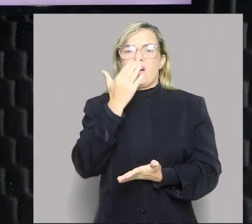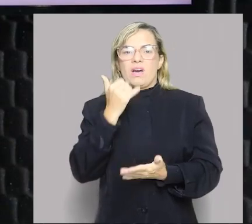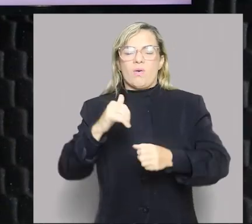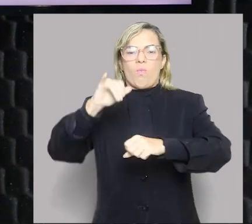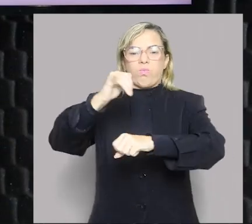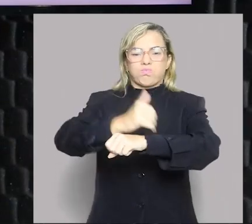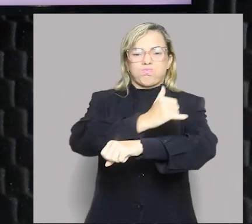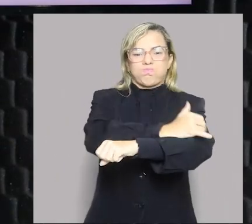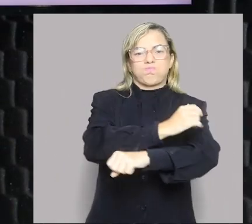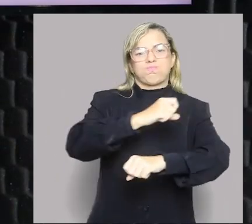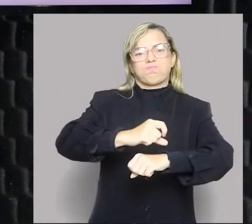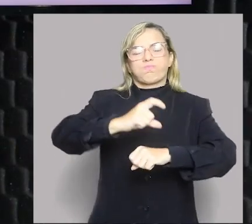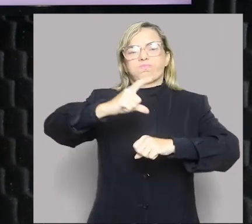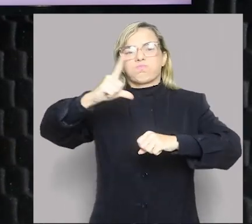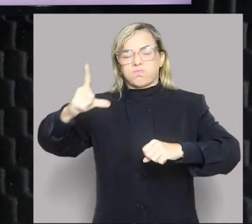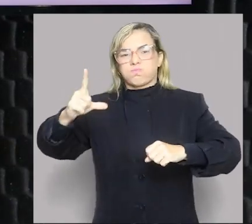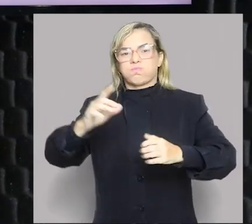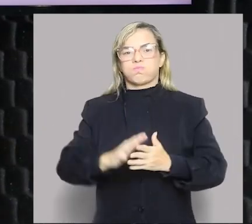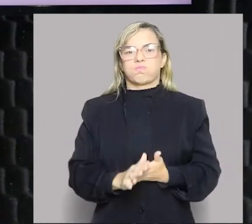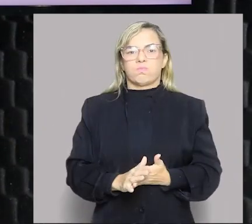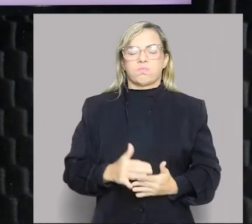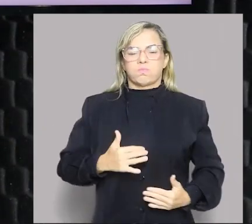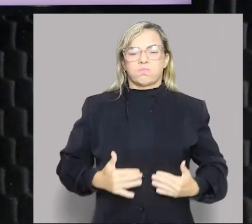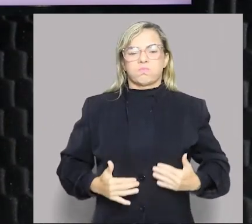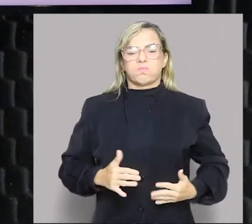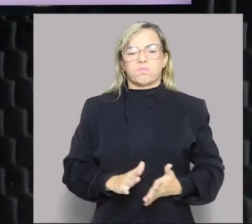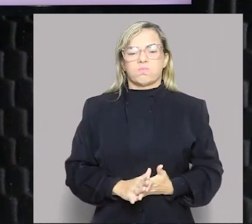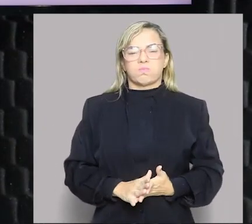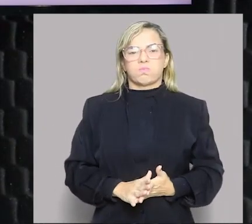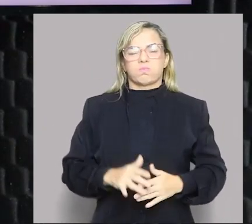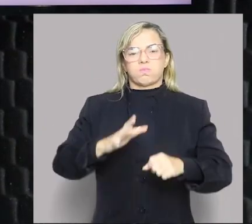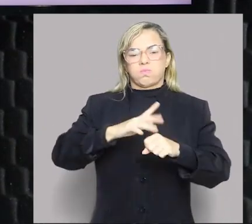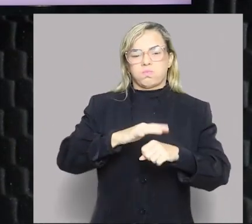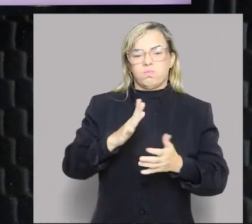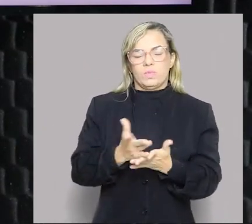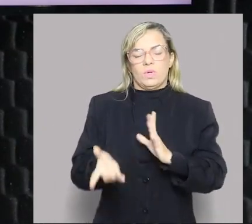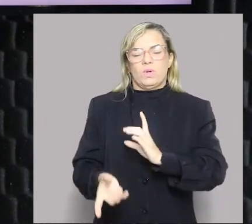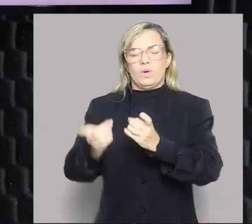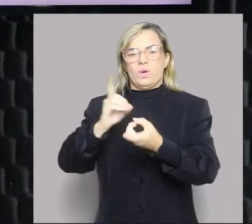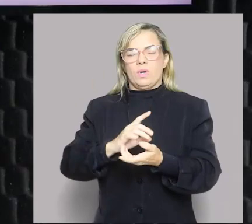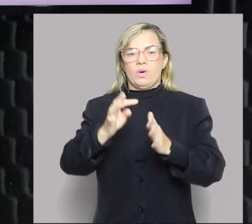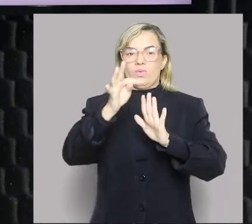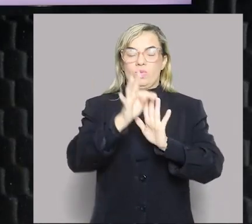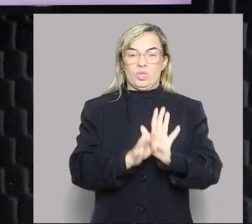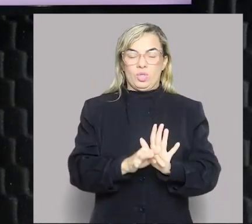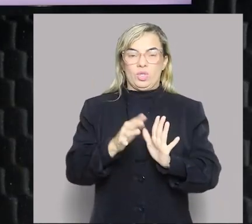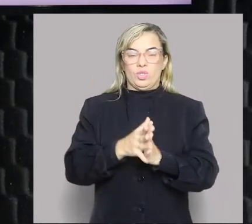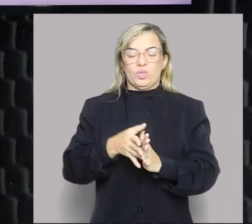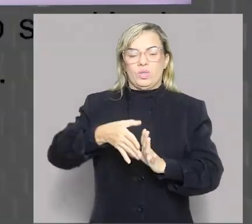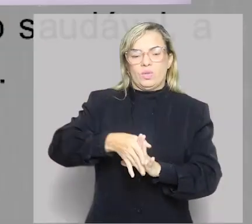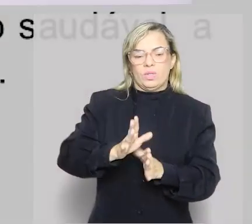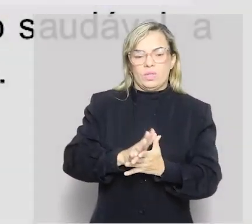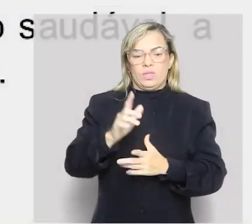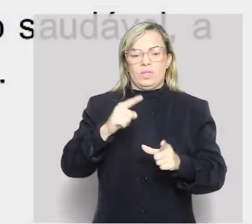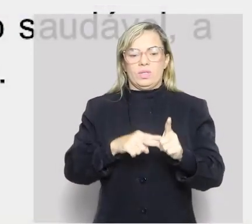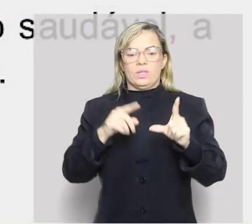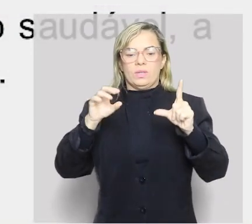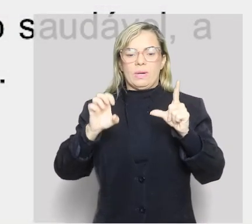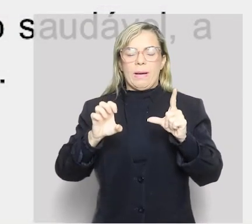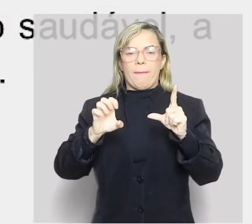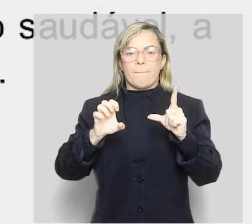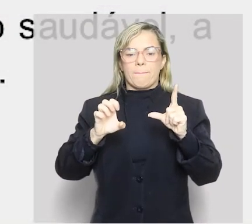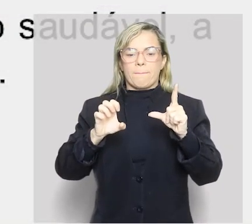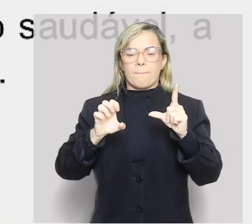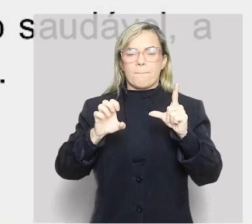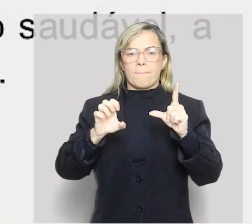nosso colesterol, mais ainda a nossa gordura, certo? Então, nesse caso aqui, é o contrário do que o texto propõe. E letra E, exigir do